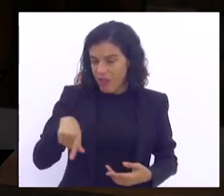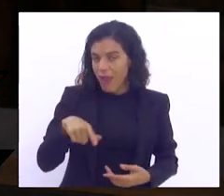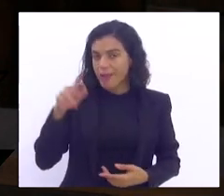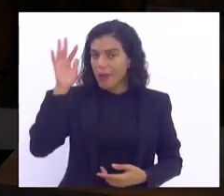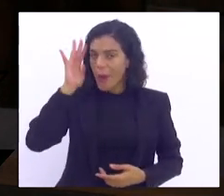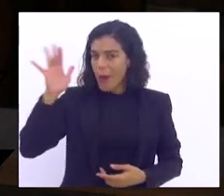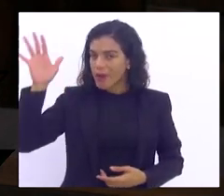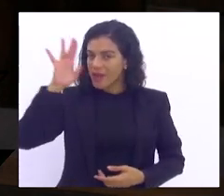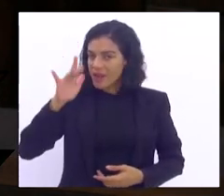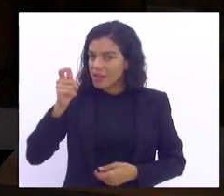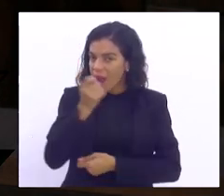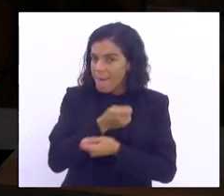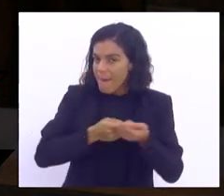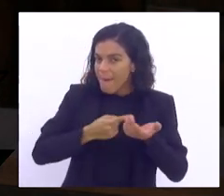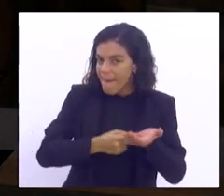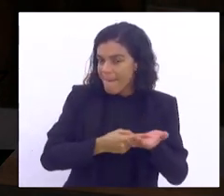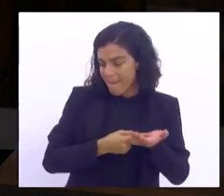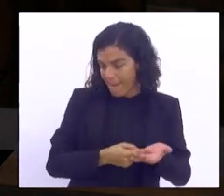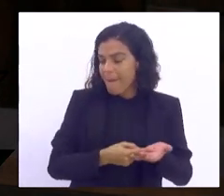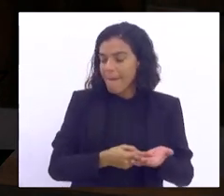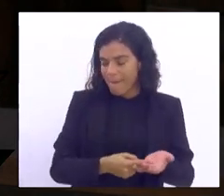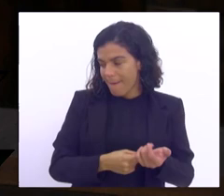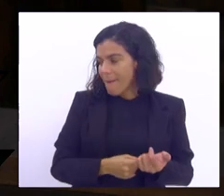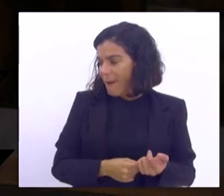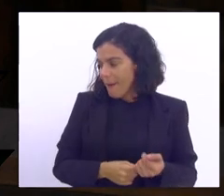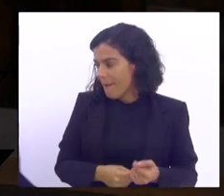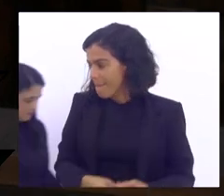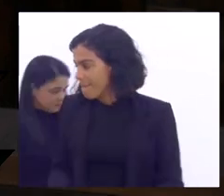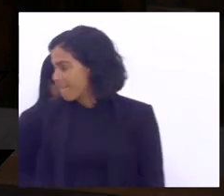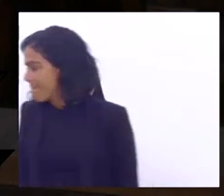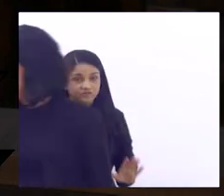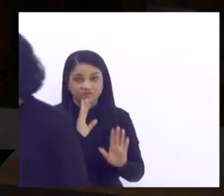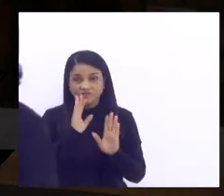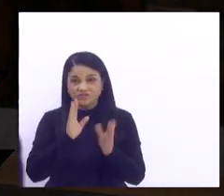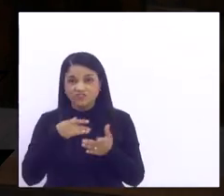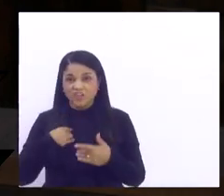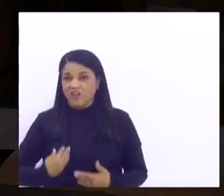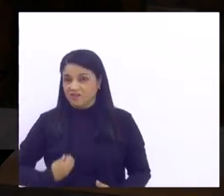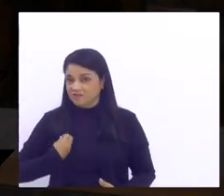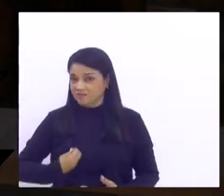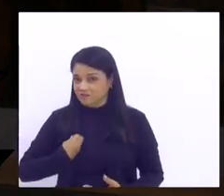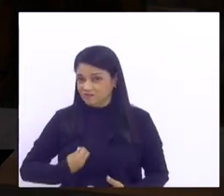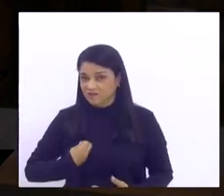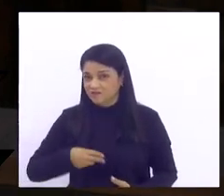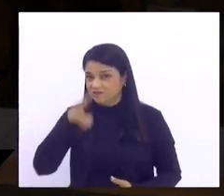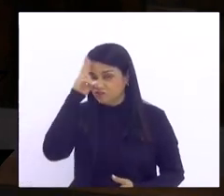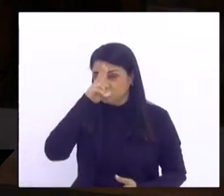conspiração? Não. Nós já vimos isso acontecer na história, inúmeras vezes.